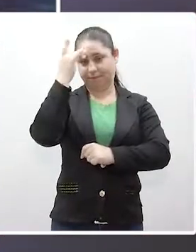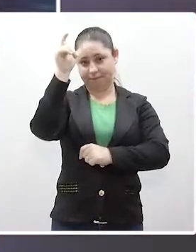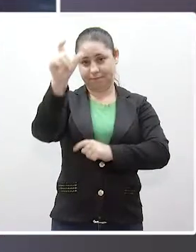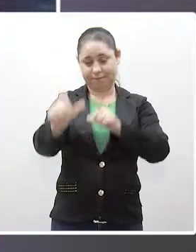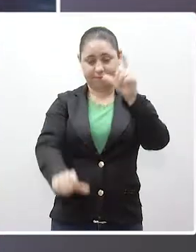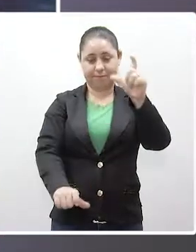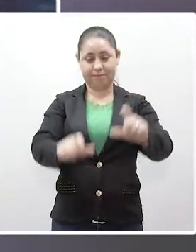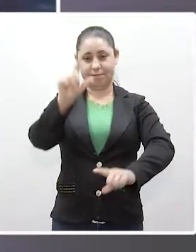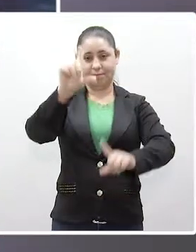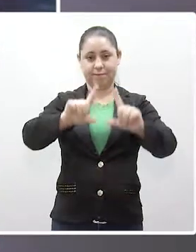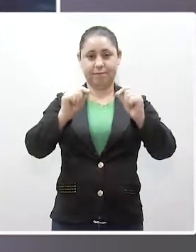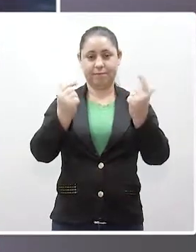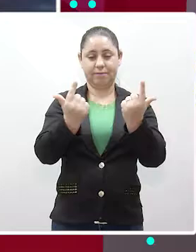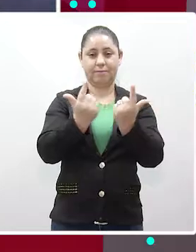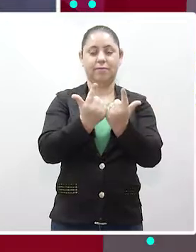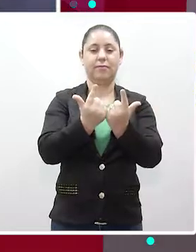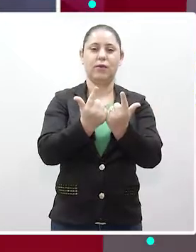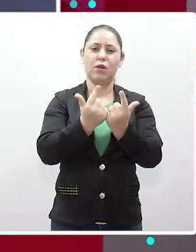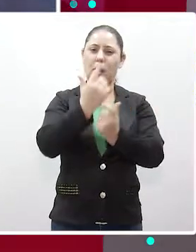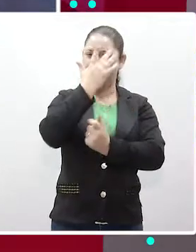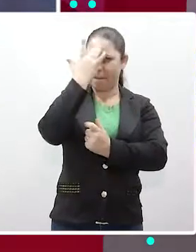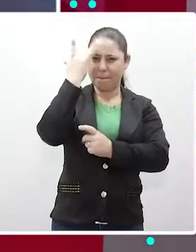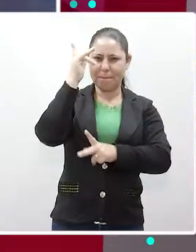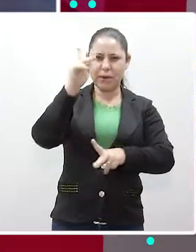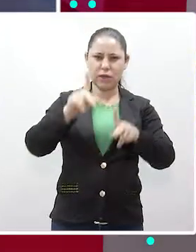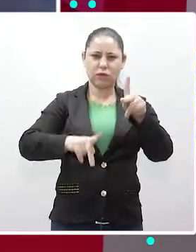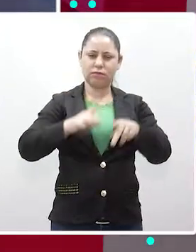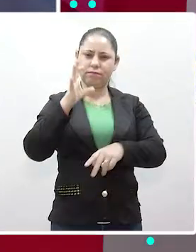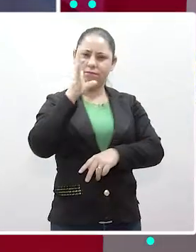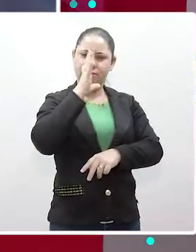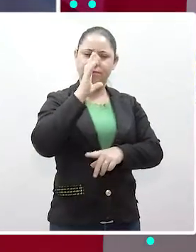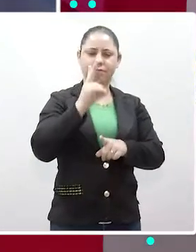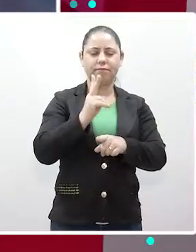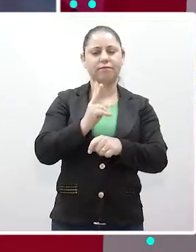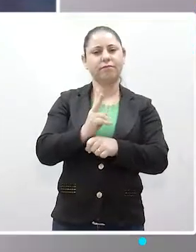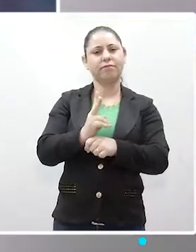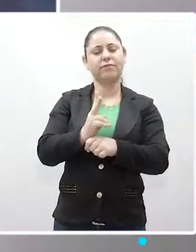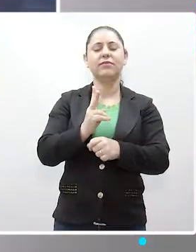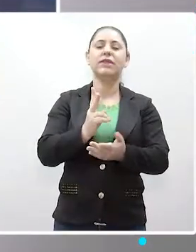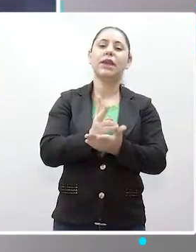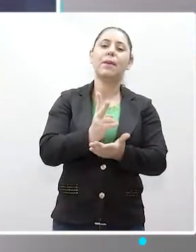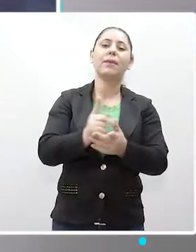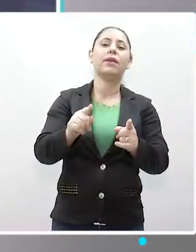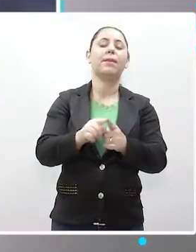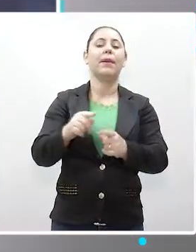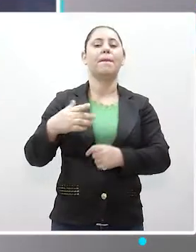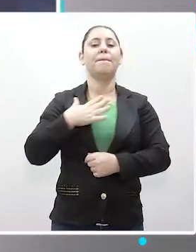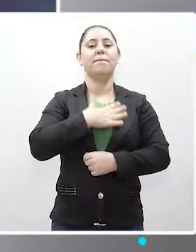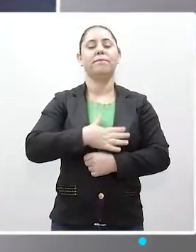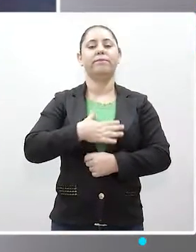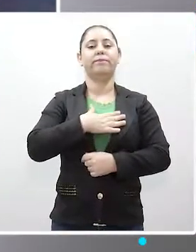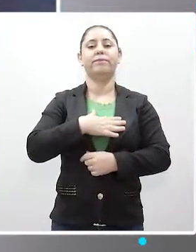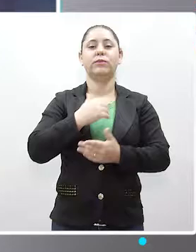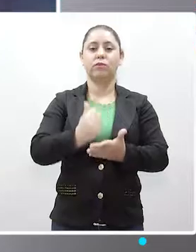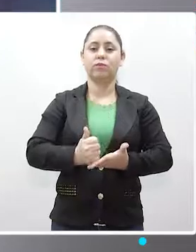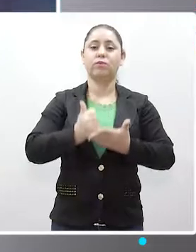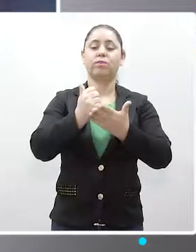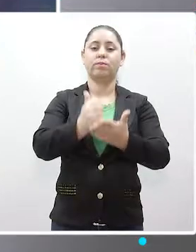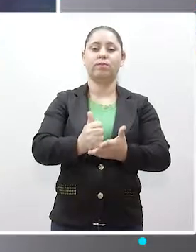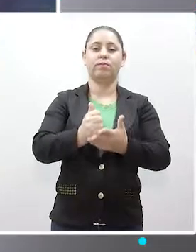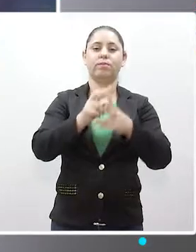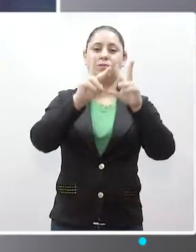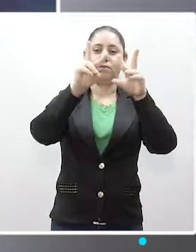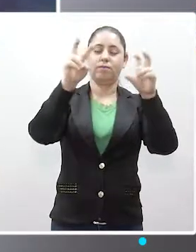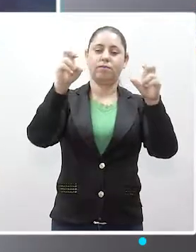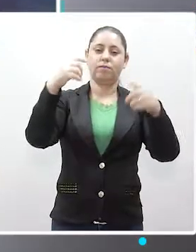bom conversar com o seu público e é sempre um prazer aqui. Nós da UEMS estamos sempre contribuindo aí com debates